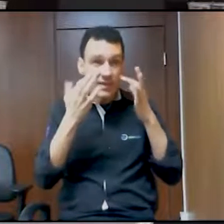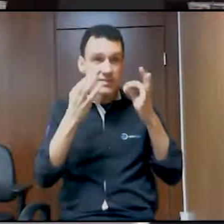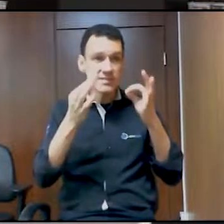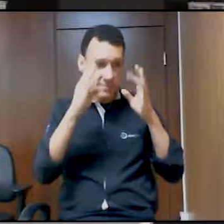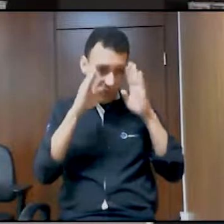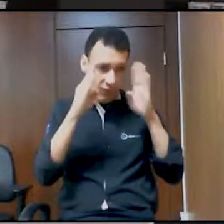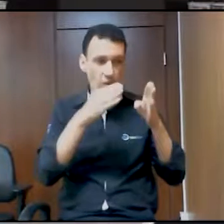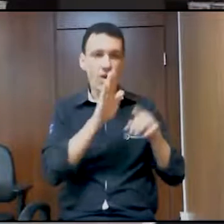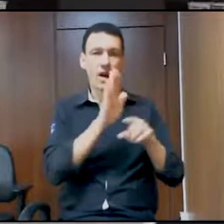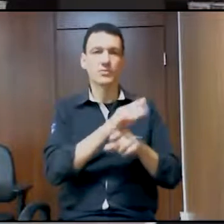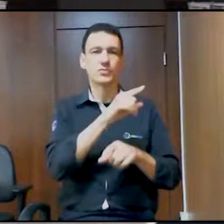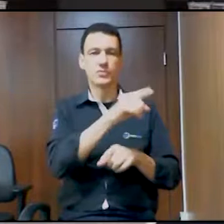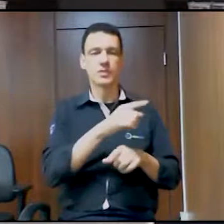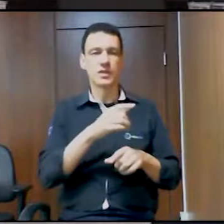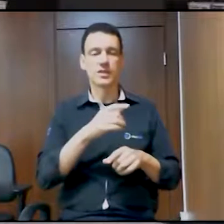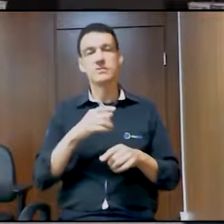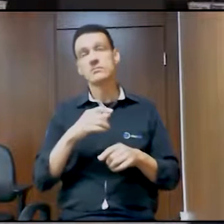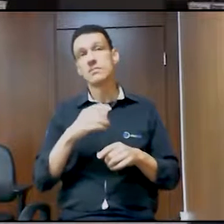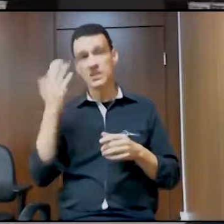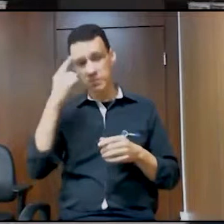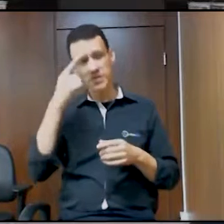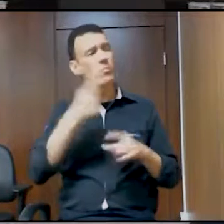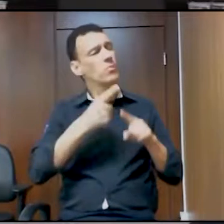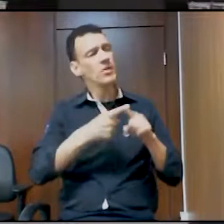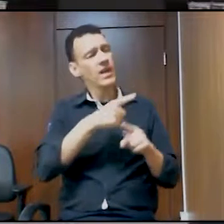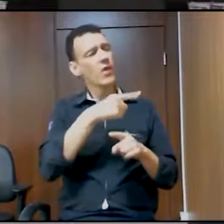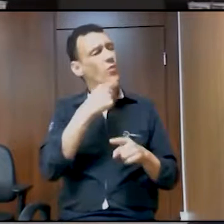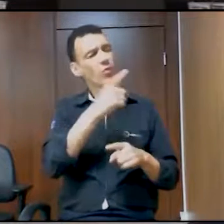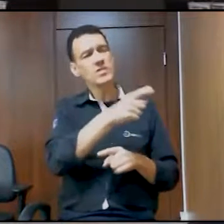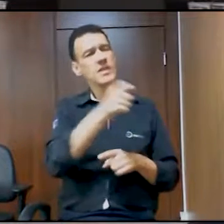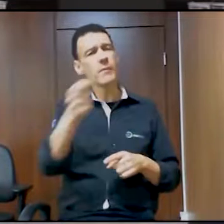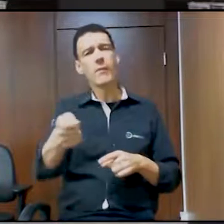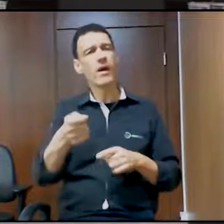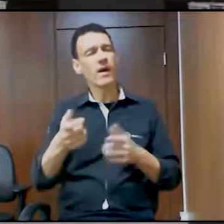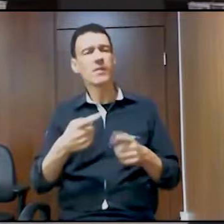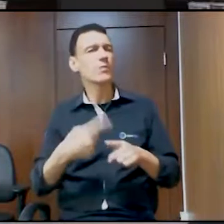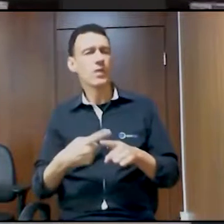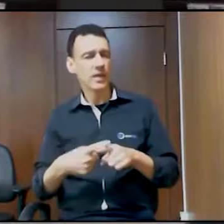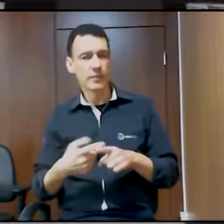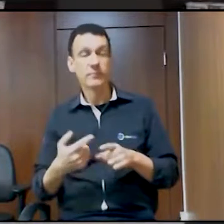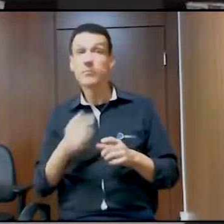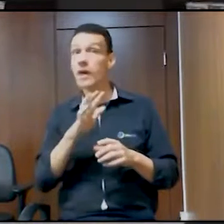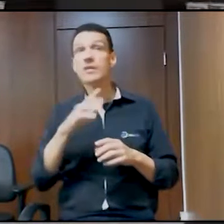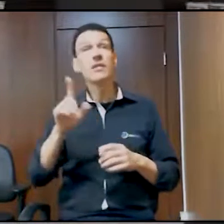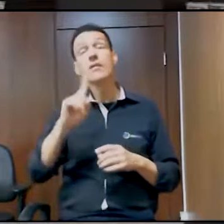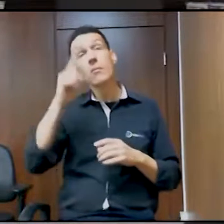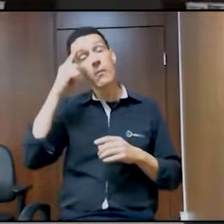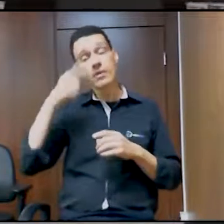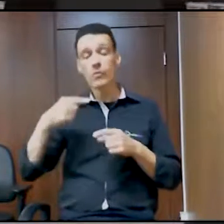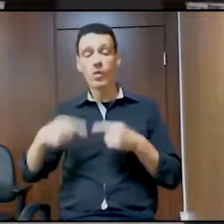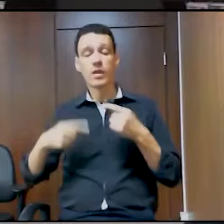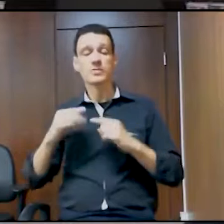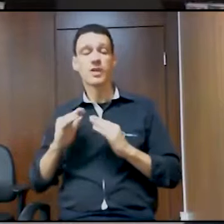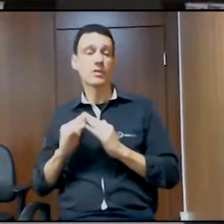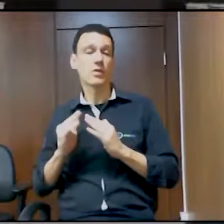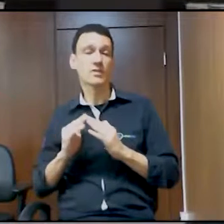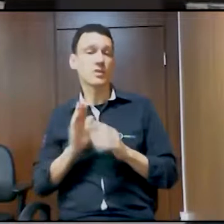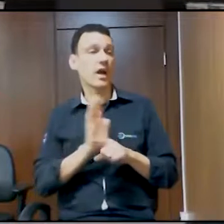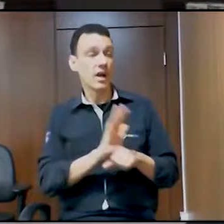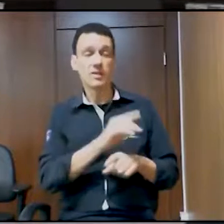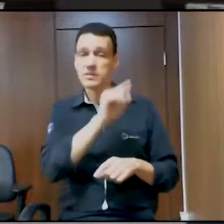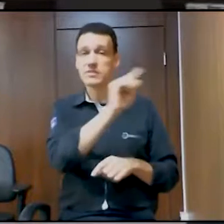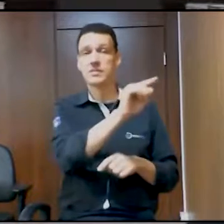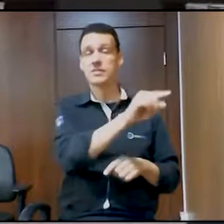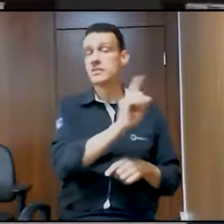era o porquê que essa pessoa não consegue pagar a habitação, mas ao invés de trabalhar com o mercado habitacional, trabalhar com a disponibilização da habitação, a gente